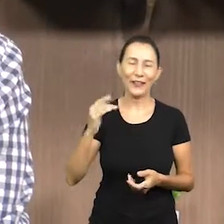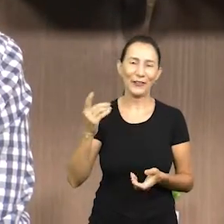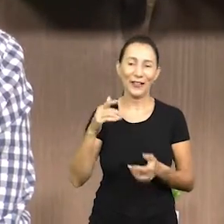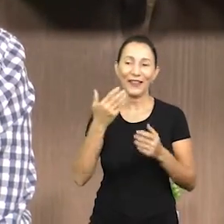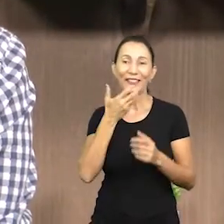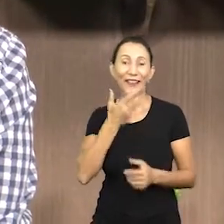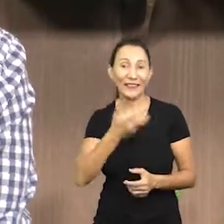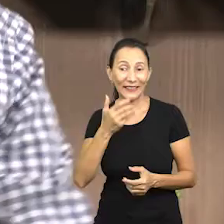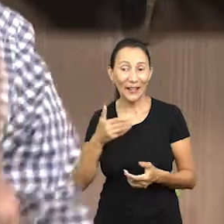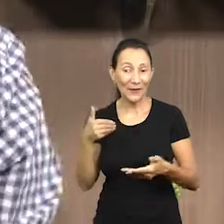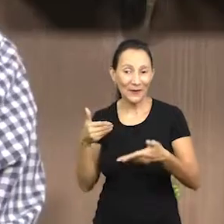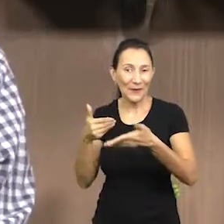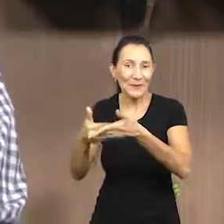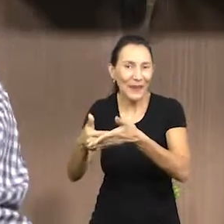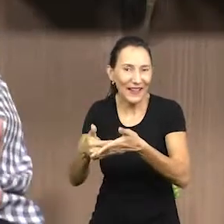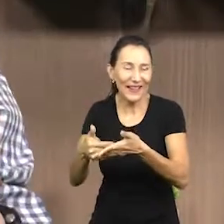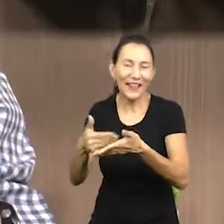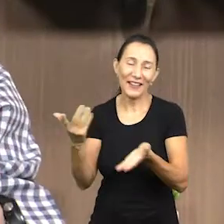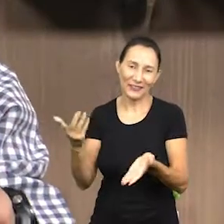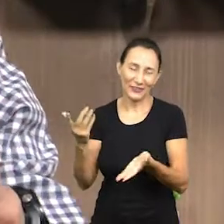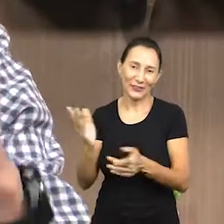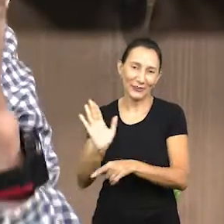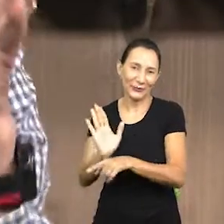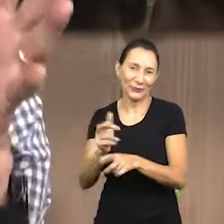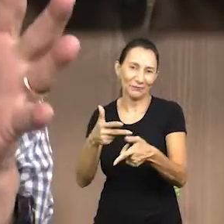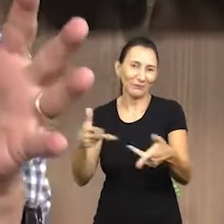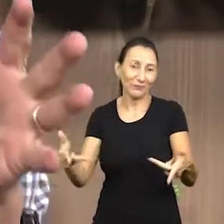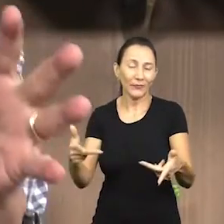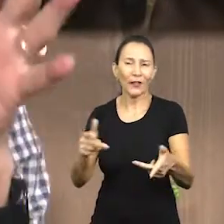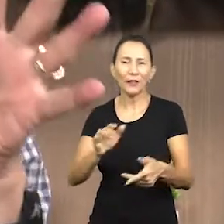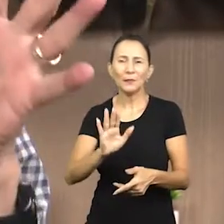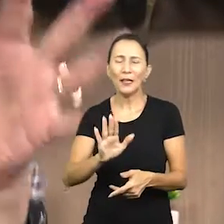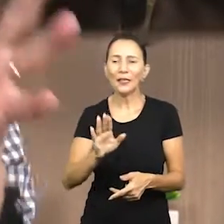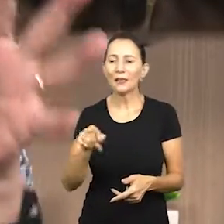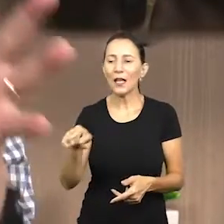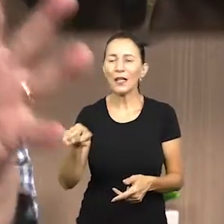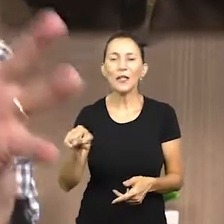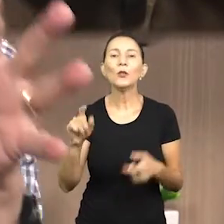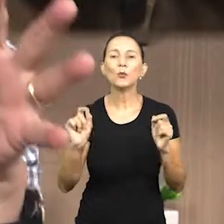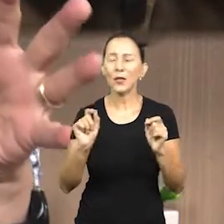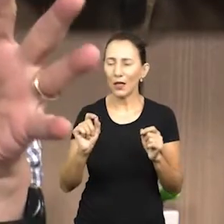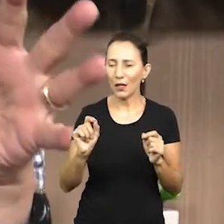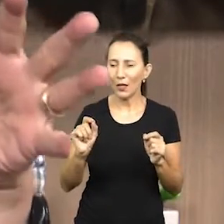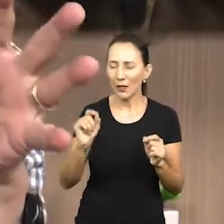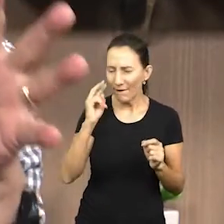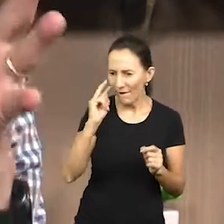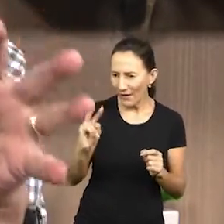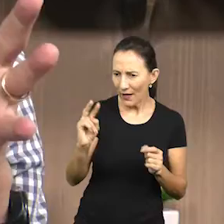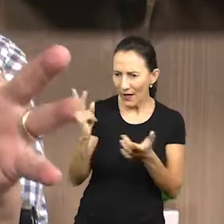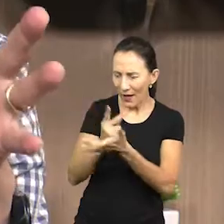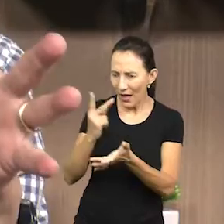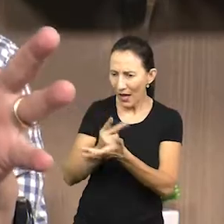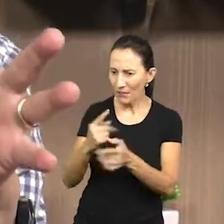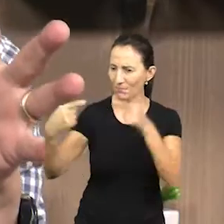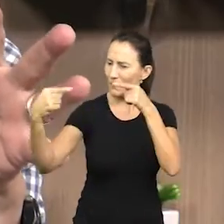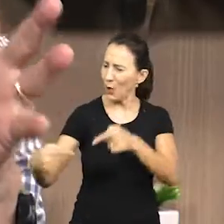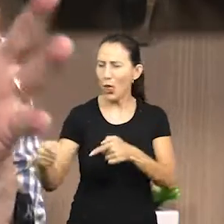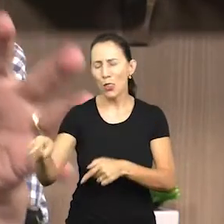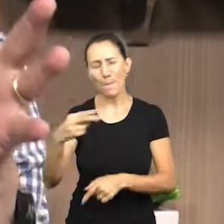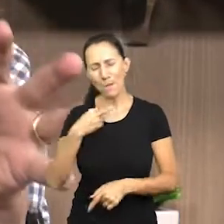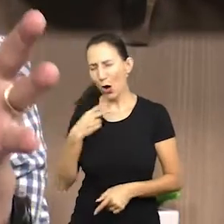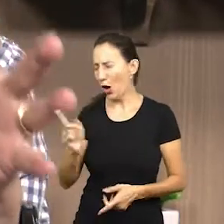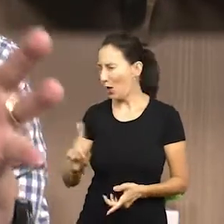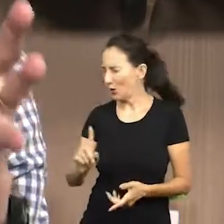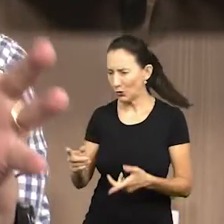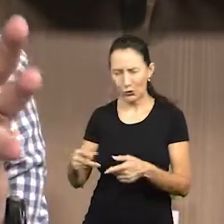aproximando. E não há um confronto, ele não confronta a pessoa com